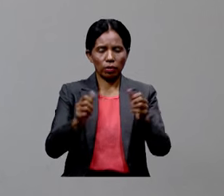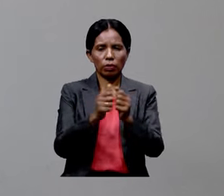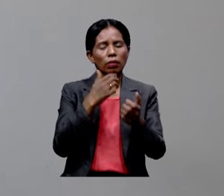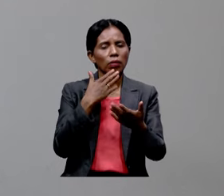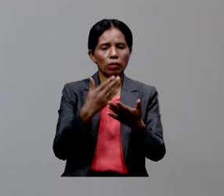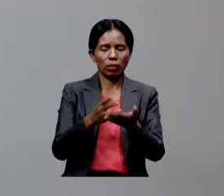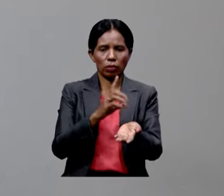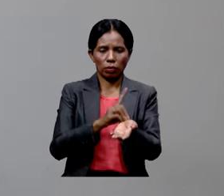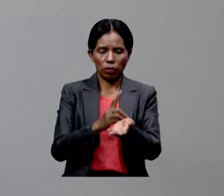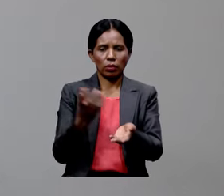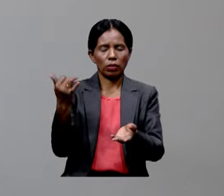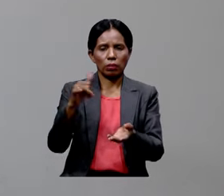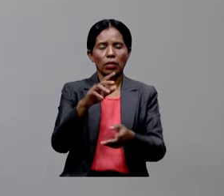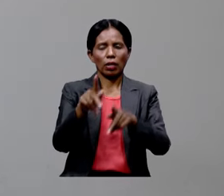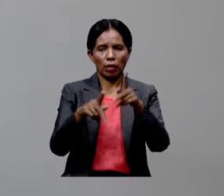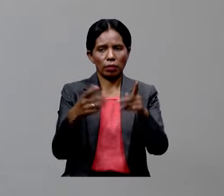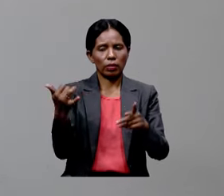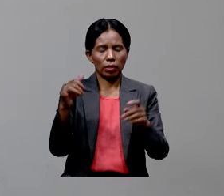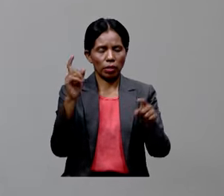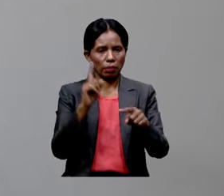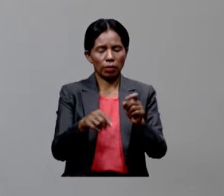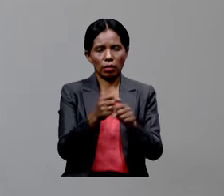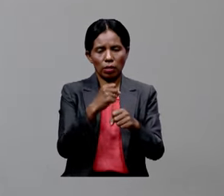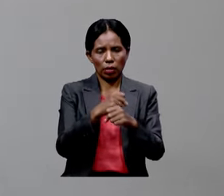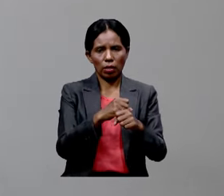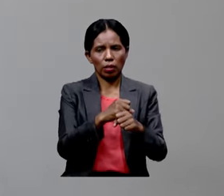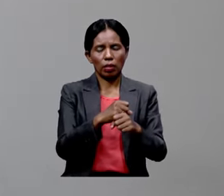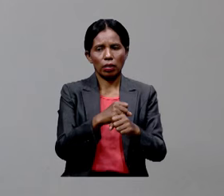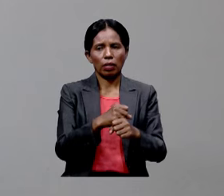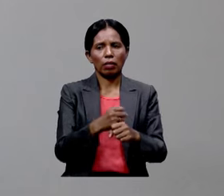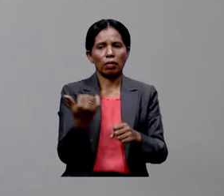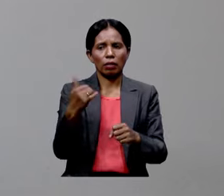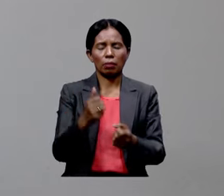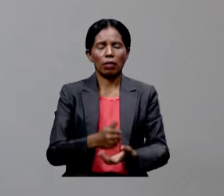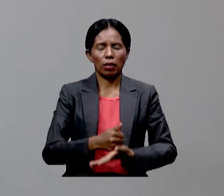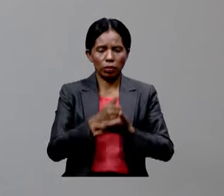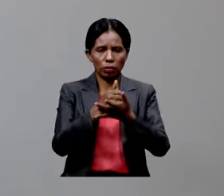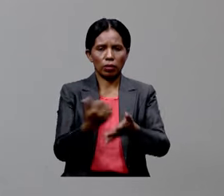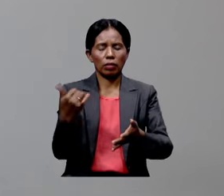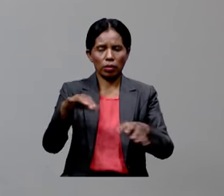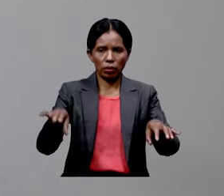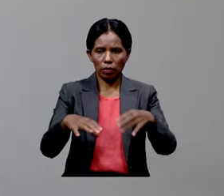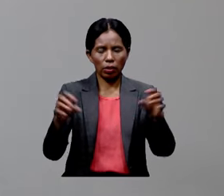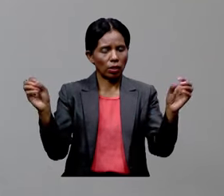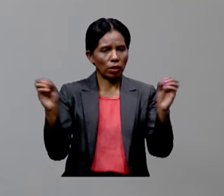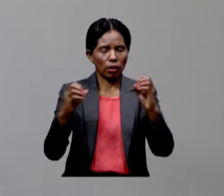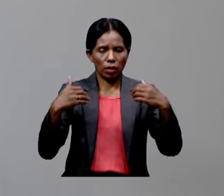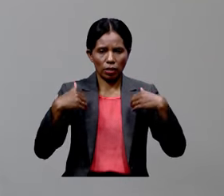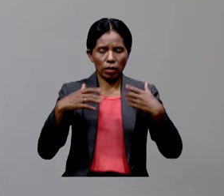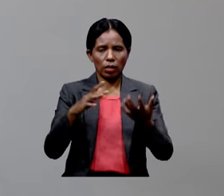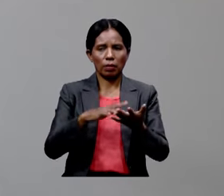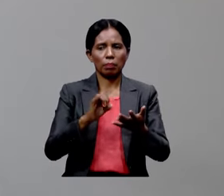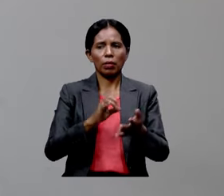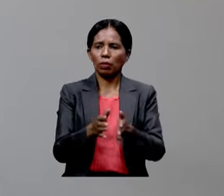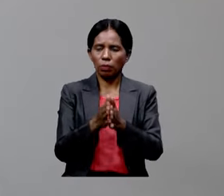enfermeiro sira mos ema, e sira sila bele halo milagre, vai ir com condição sira bele facilita esse serviço lá em Lima. Nebe a musu